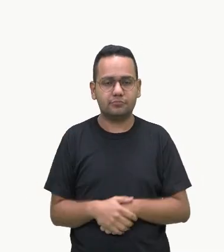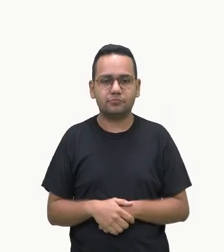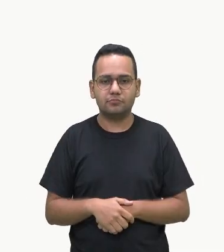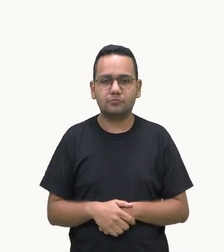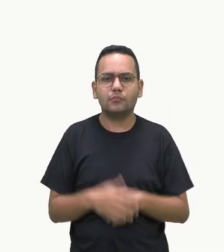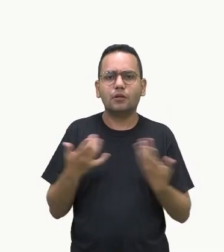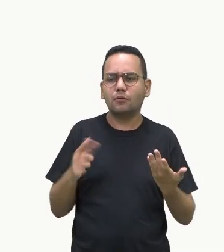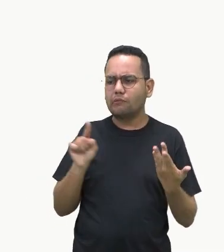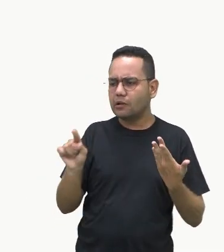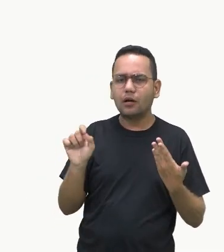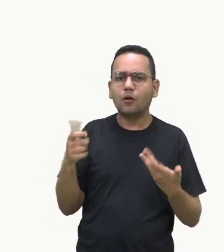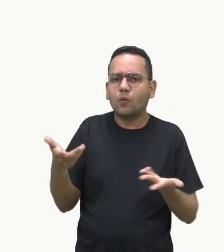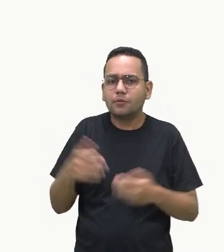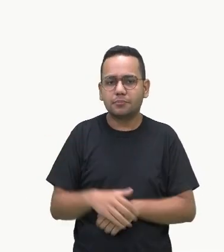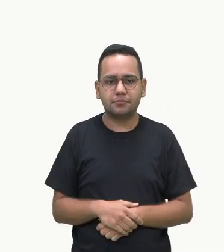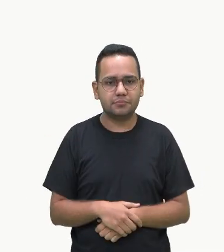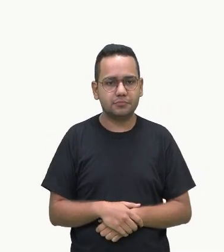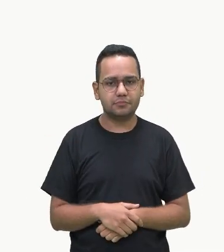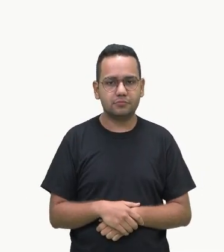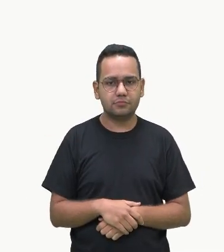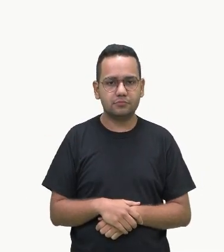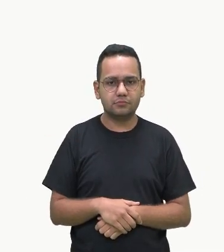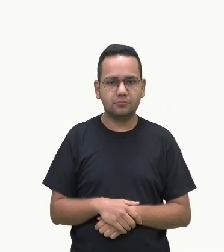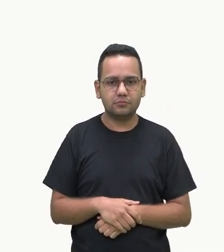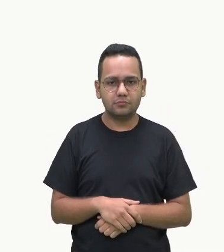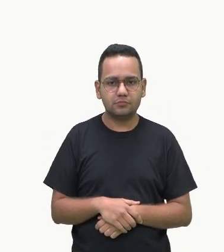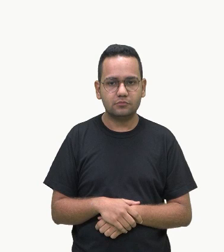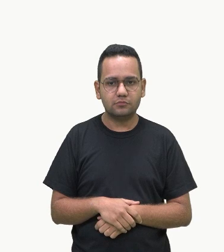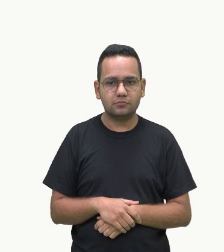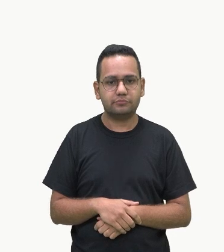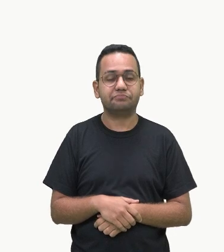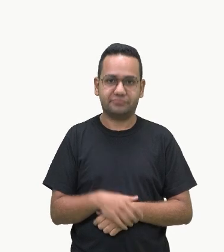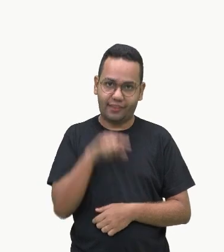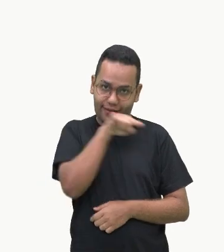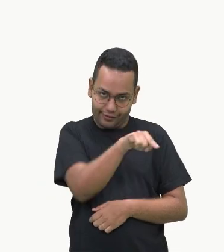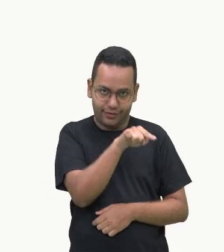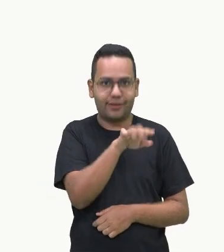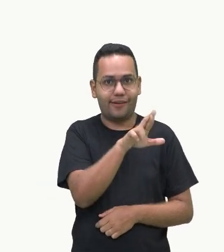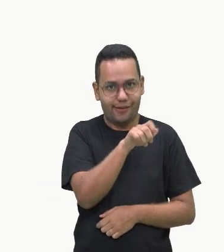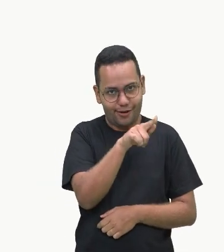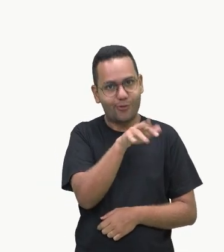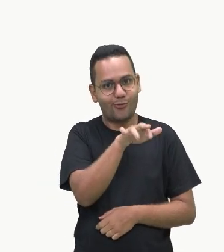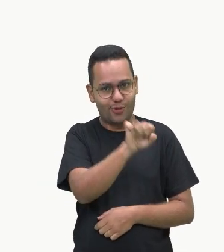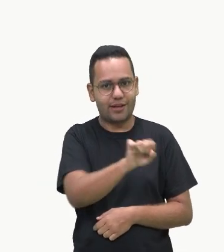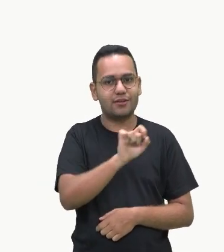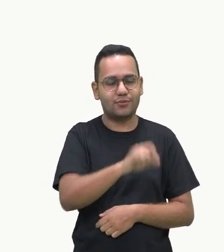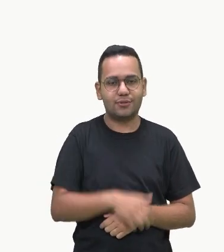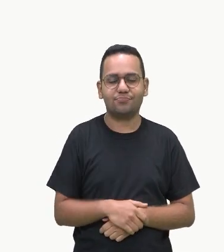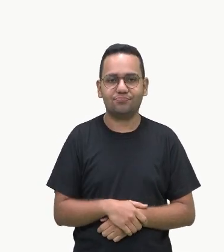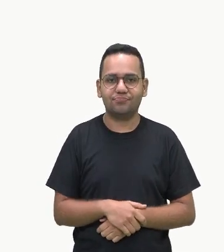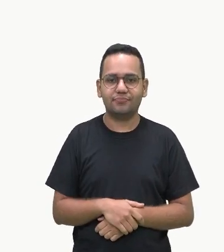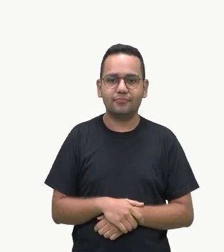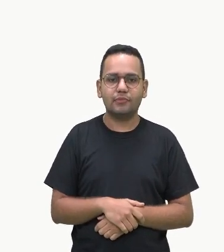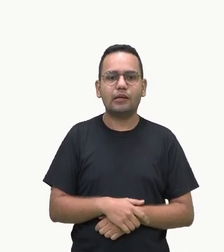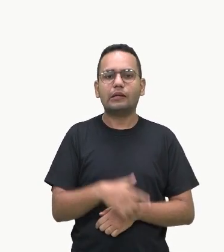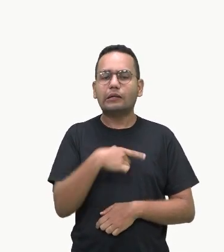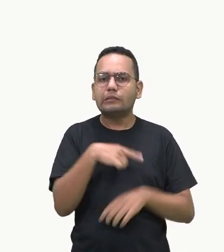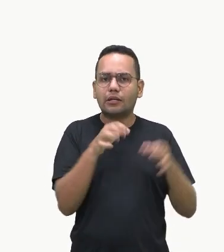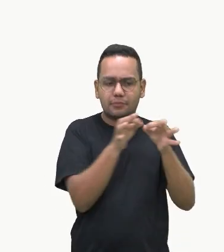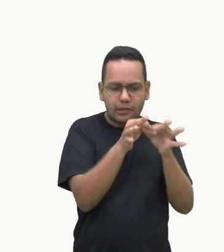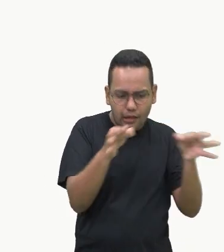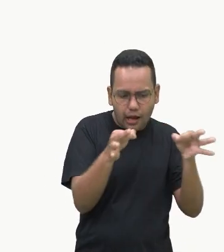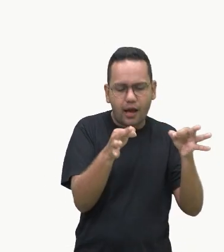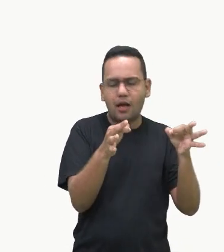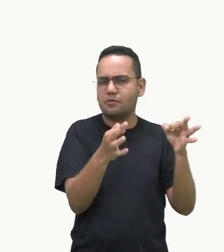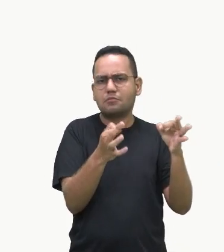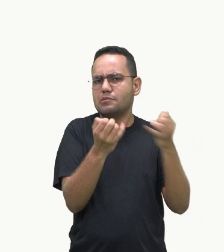Polígonos regulares. São polígonos cujos lados têm o mesmo comprimento, o mesmo